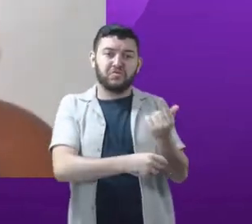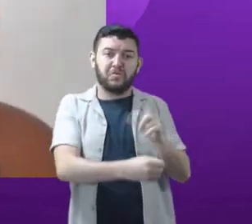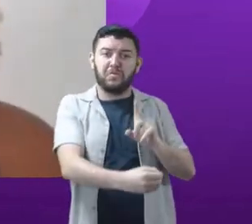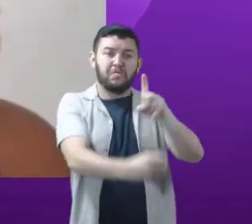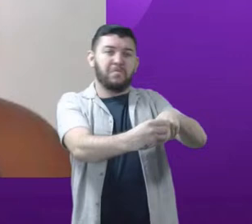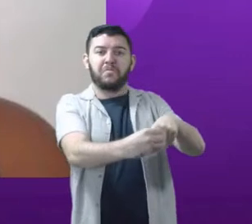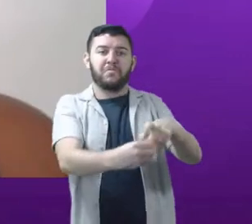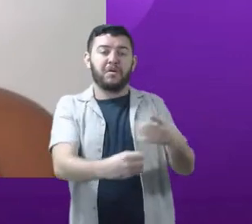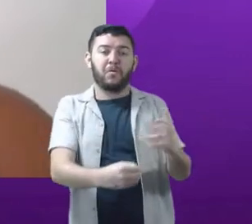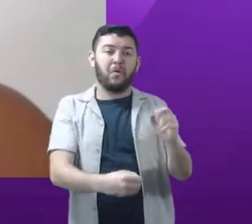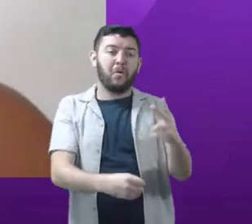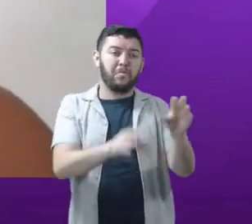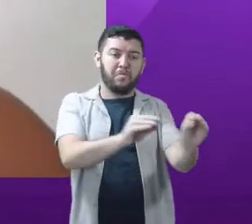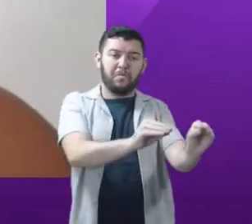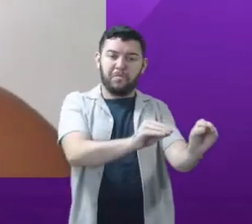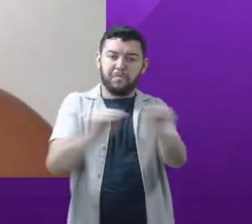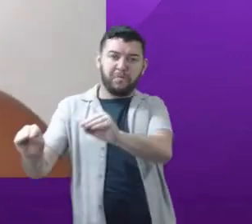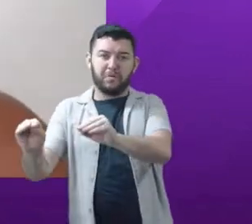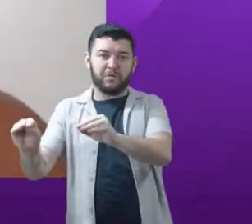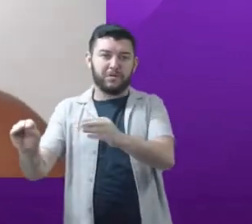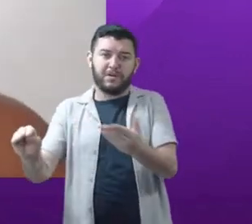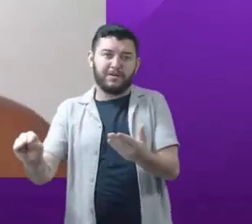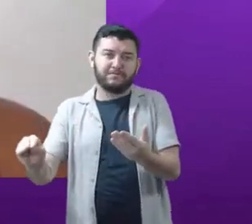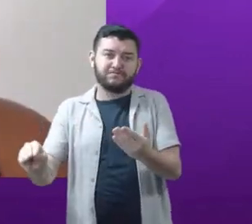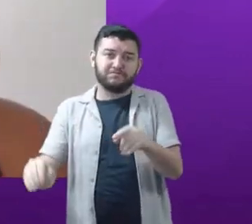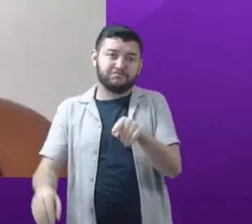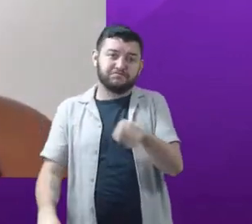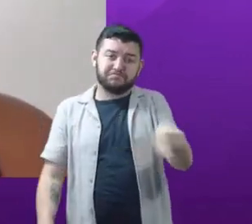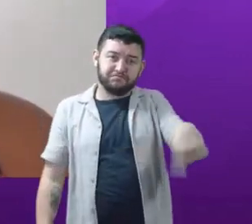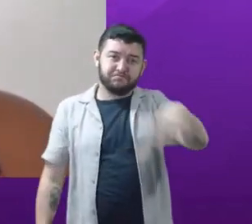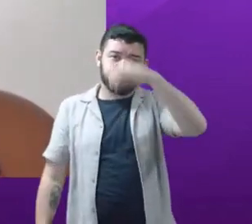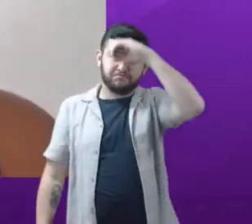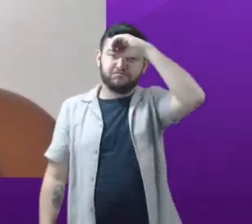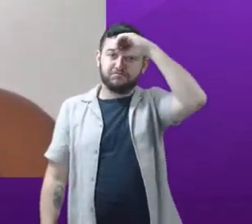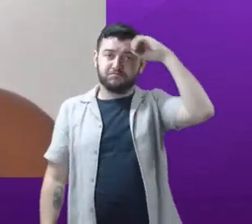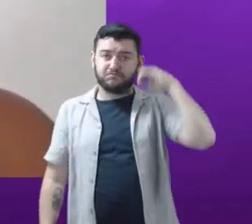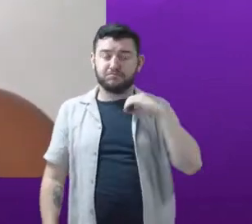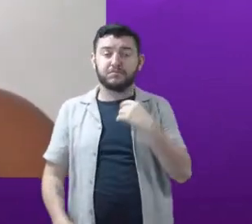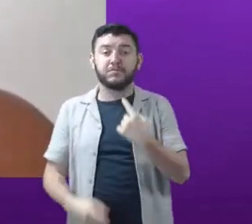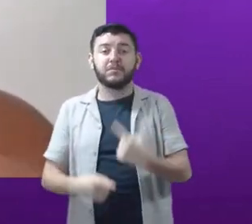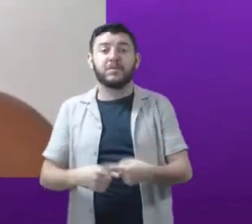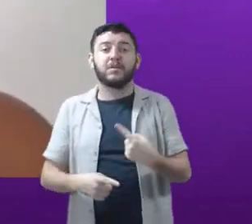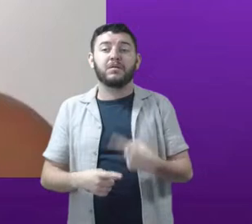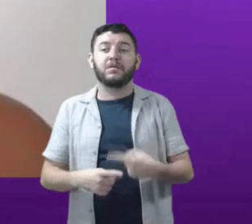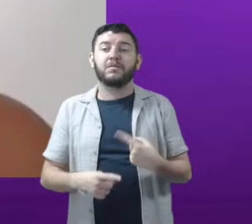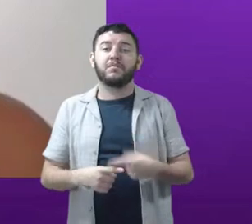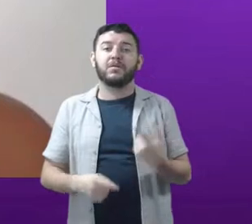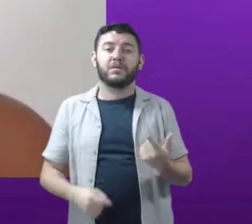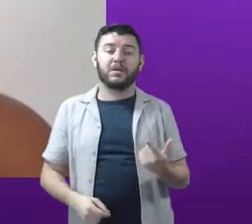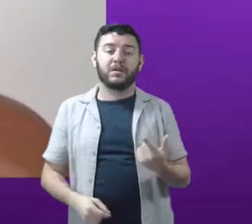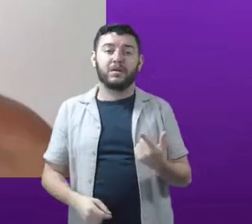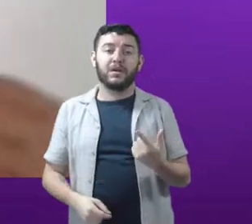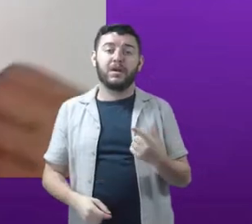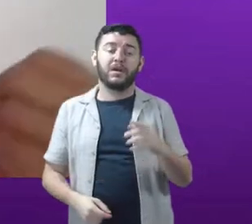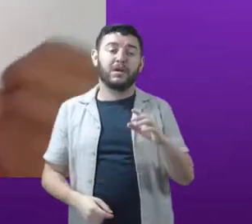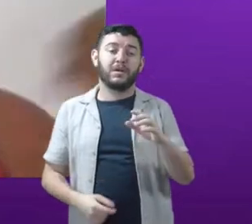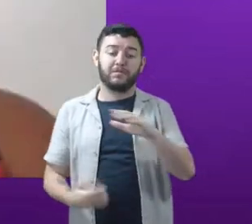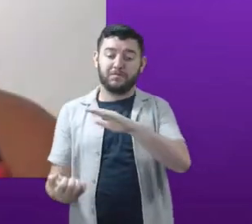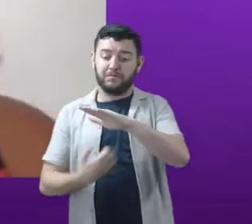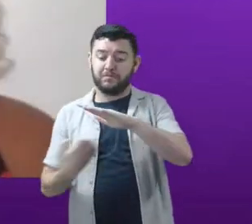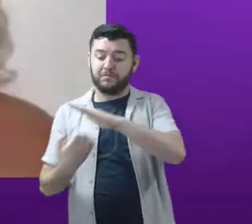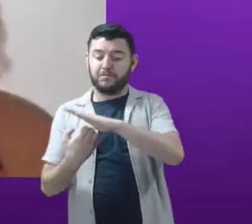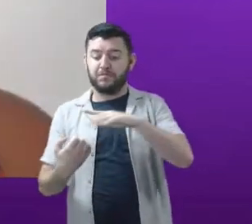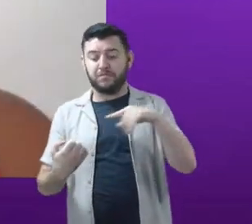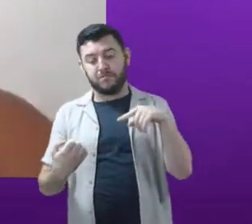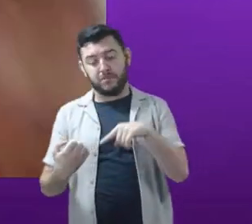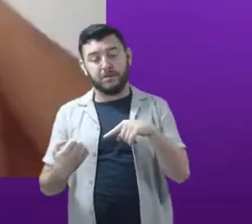serem realocadas. Isso porque, pelo estudo feito pelo tanto pela Braskem,